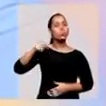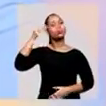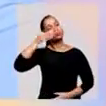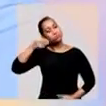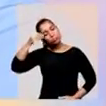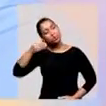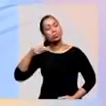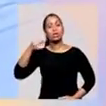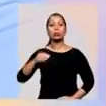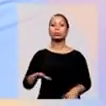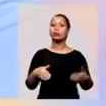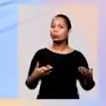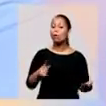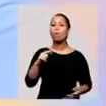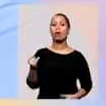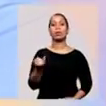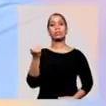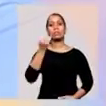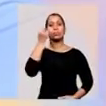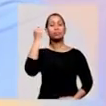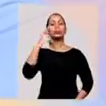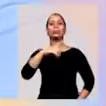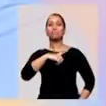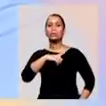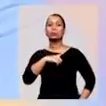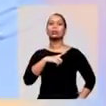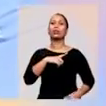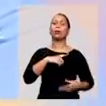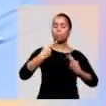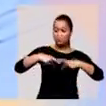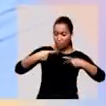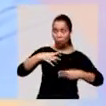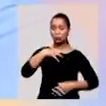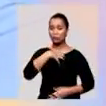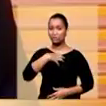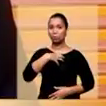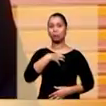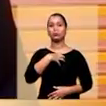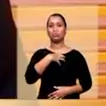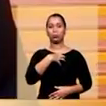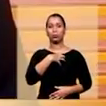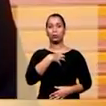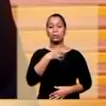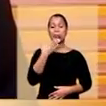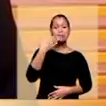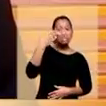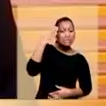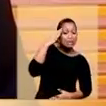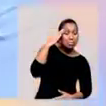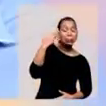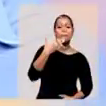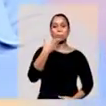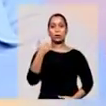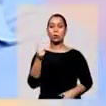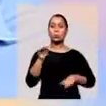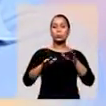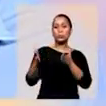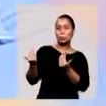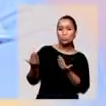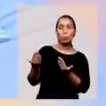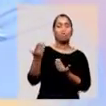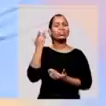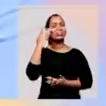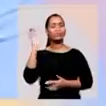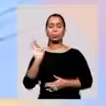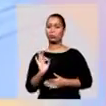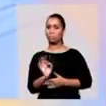outras experiências. Então, é super importante ele ter aí esse controle emocional maior, entender um pouco melhor, que o jovem, muitas vezes,